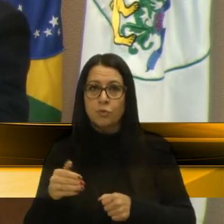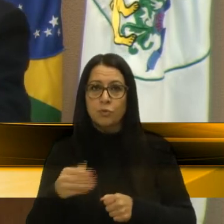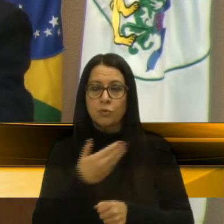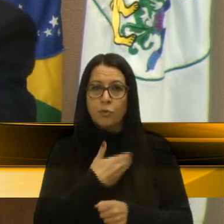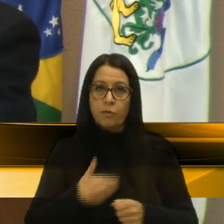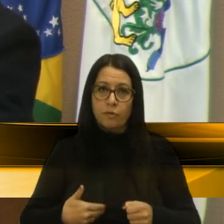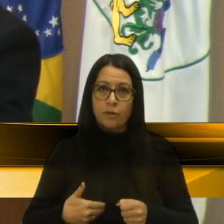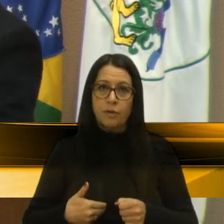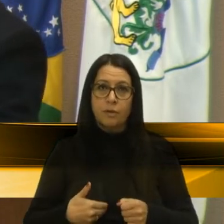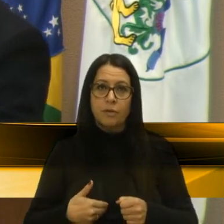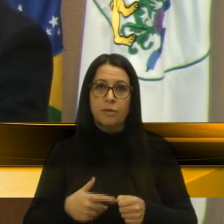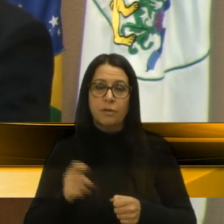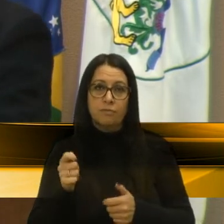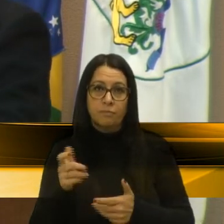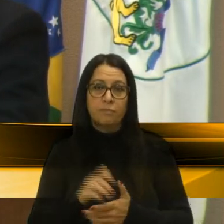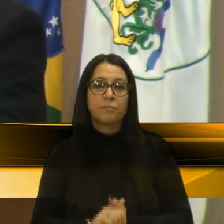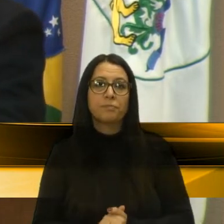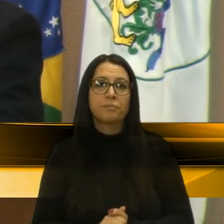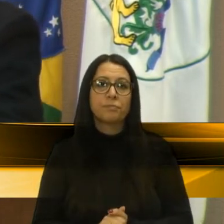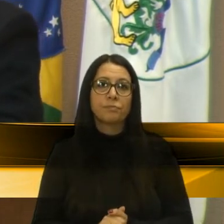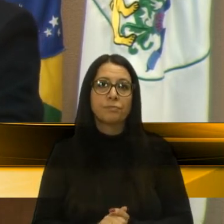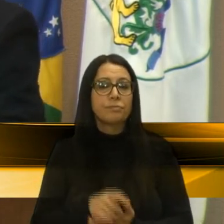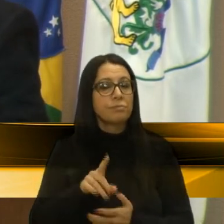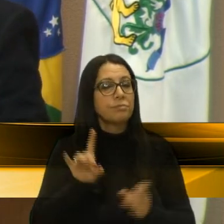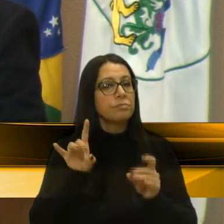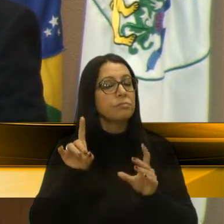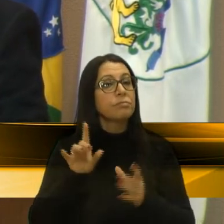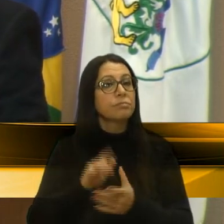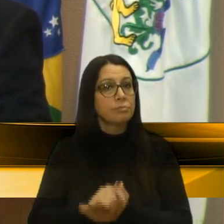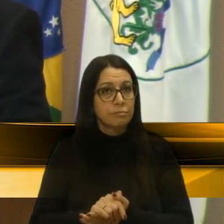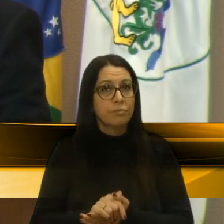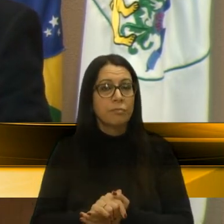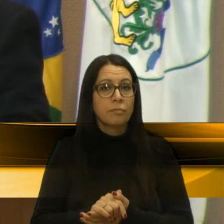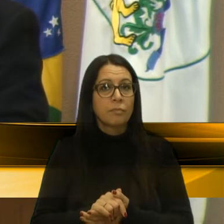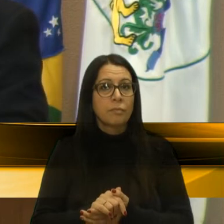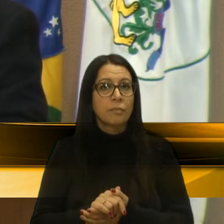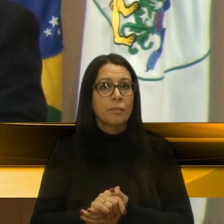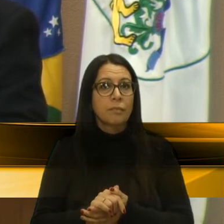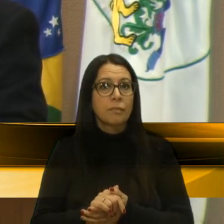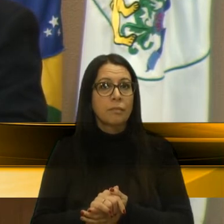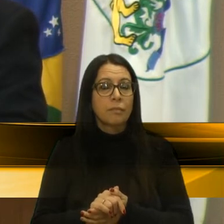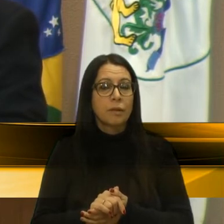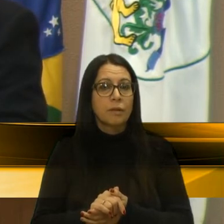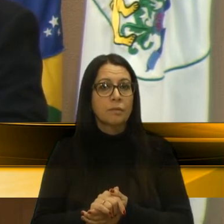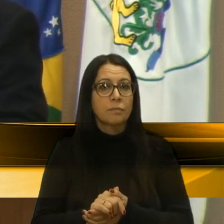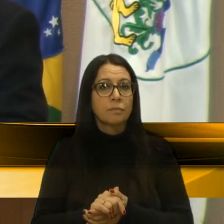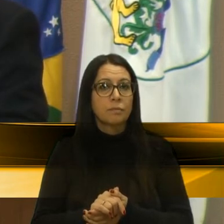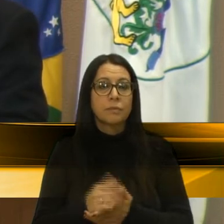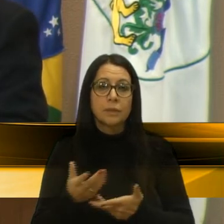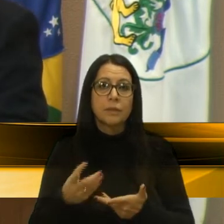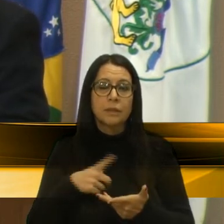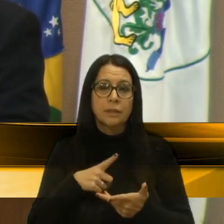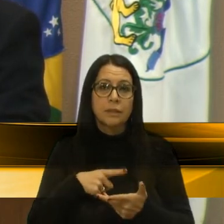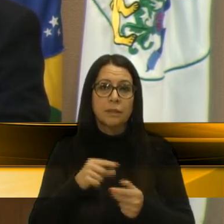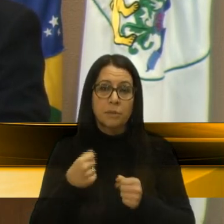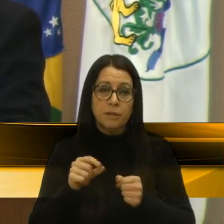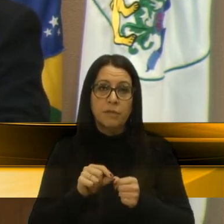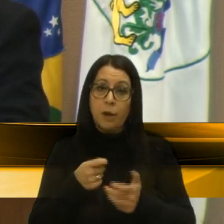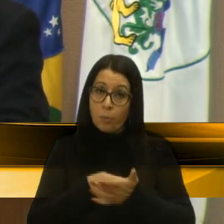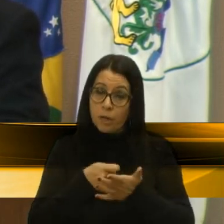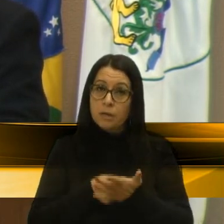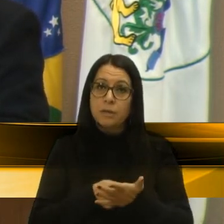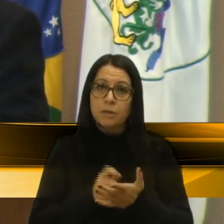pessoal prefere retroceder, né? Mesmo que tenha que se admitir que houveram muitos equívocos durante